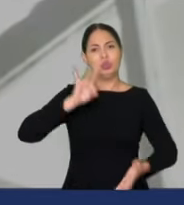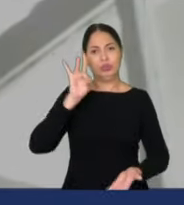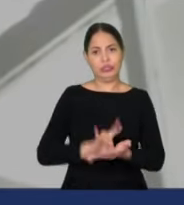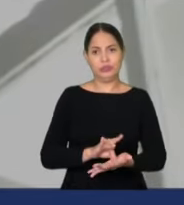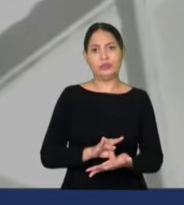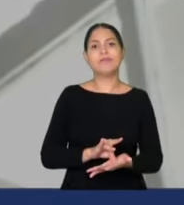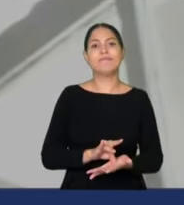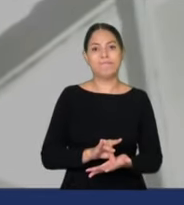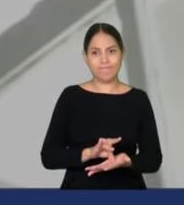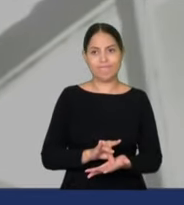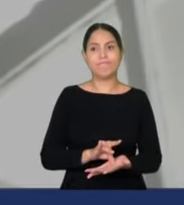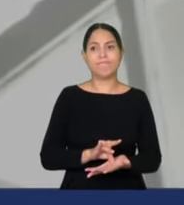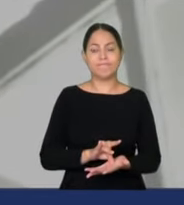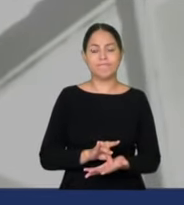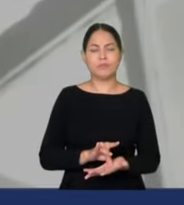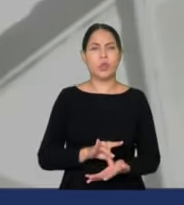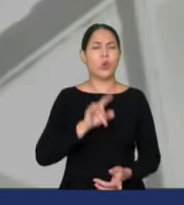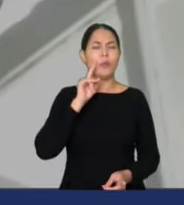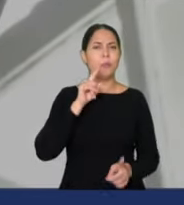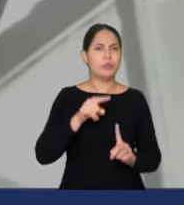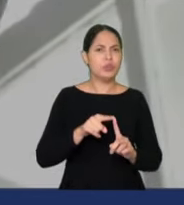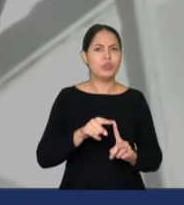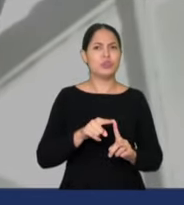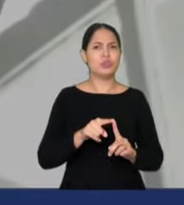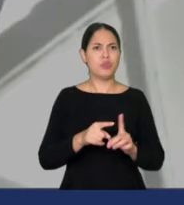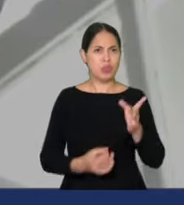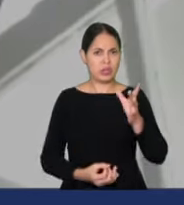que evite-se a criação de